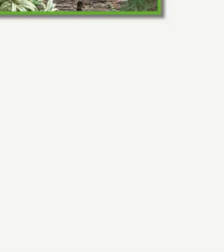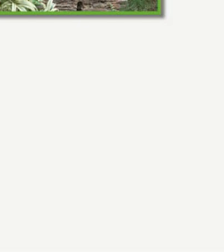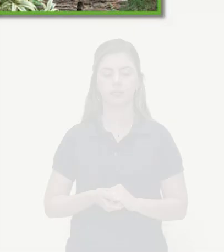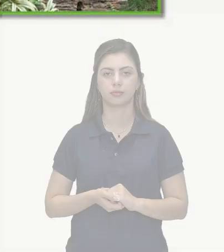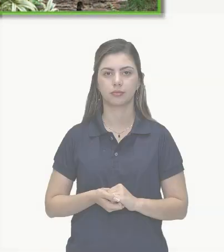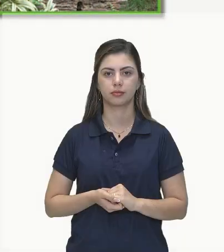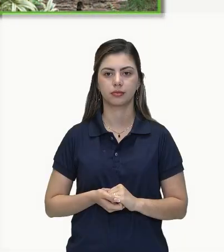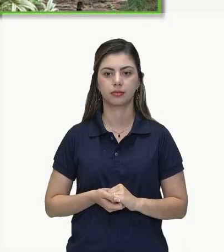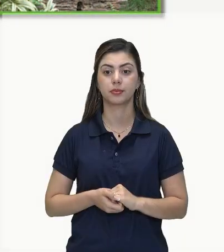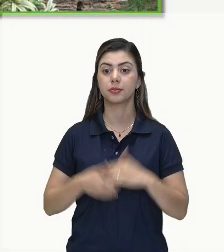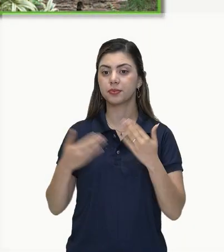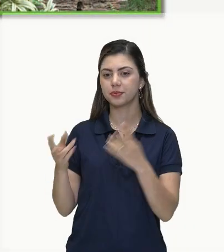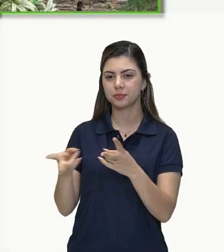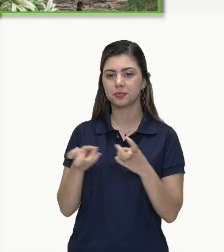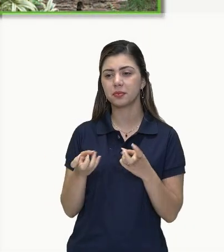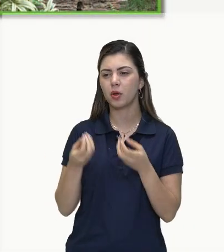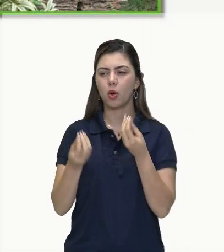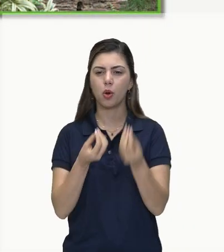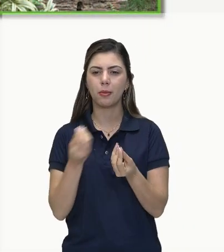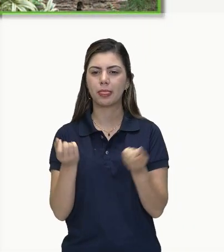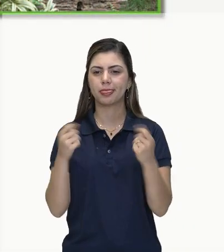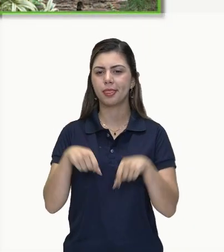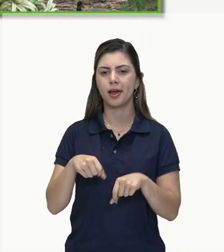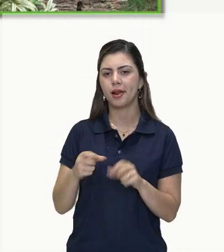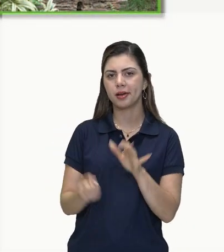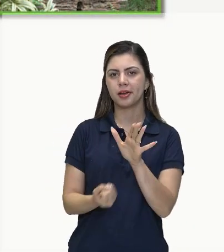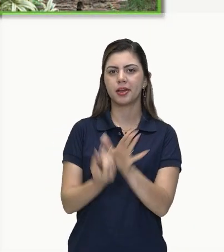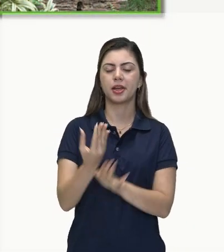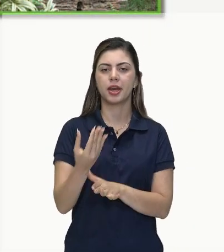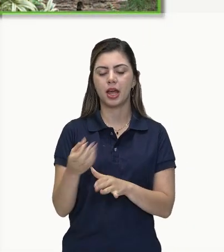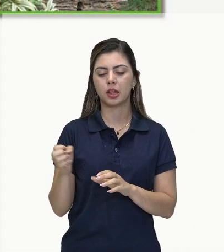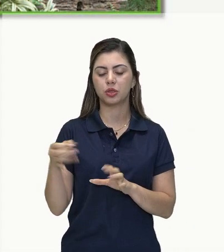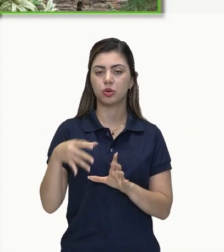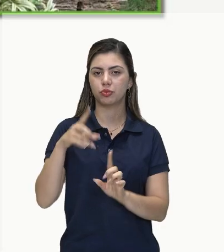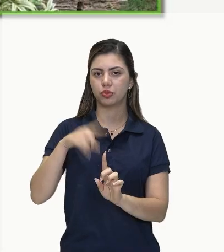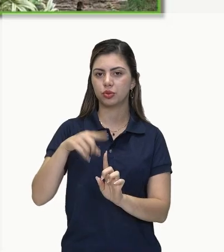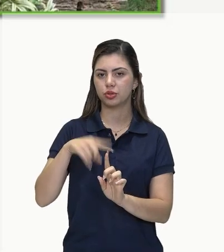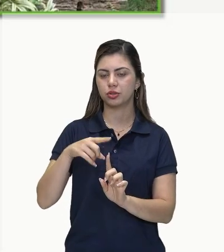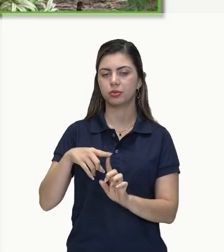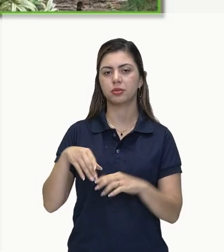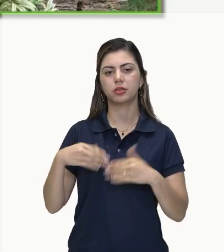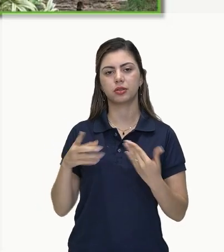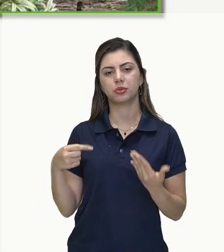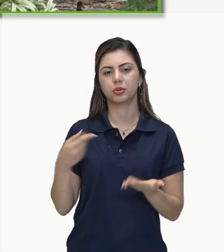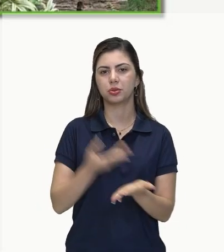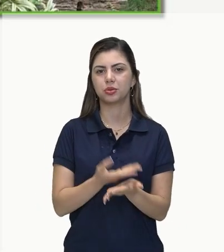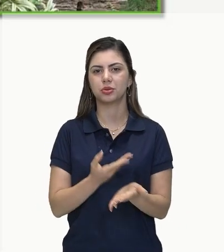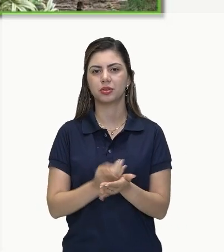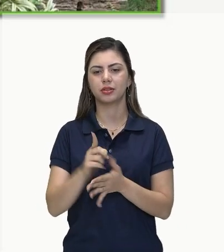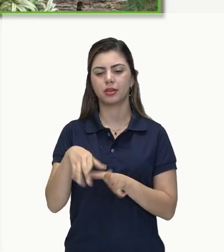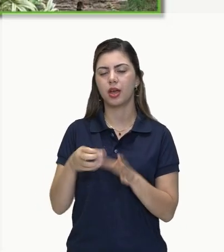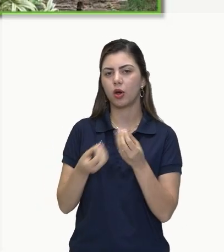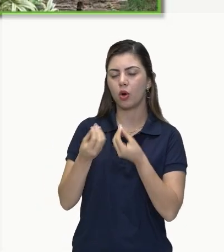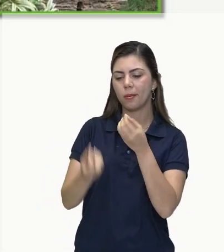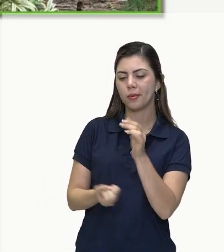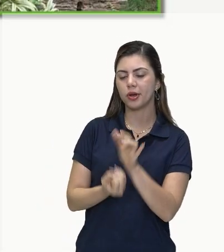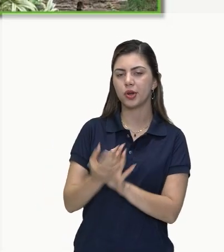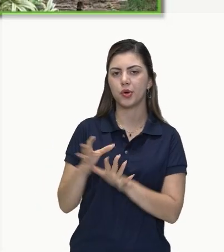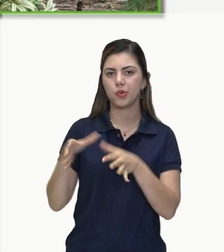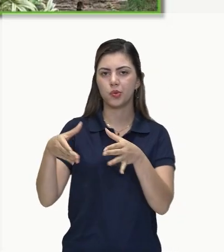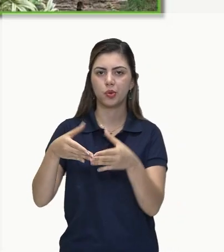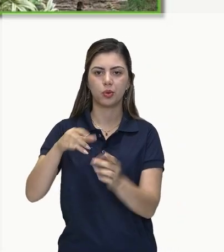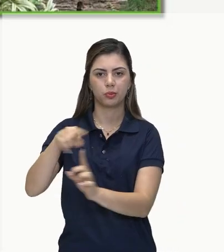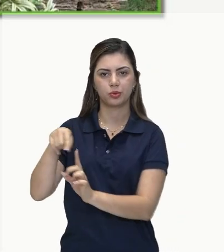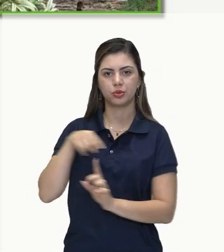surgimento de novas espécies, tá bom? E aí, como a gente está falando de espécies, né, origem das espécies, a